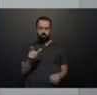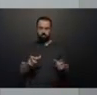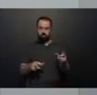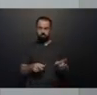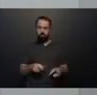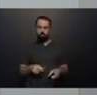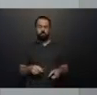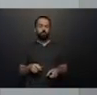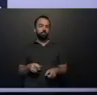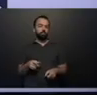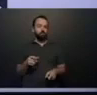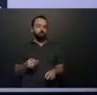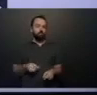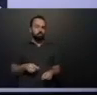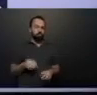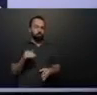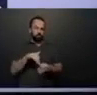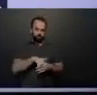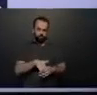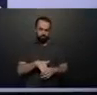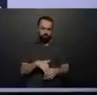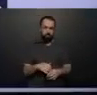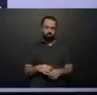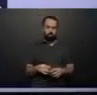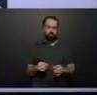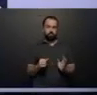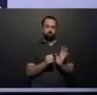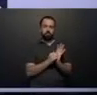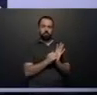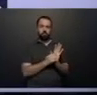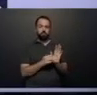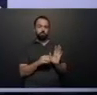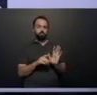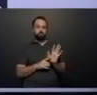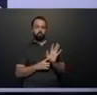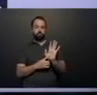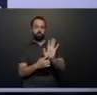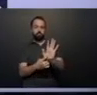Nos laboratórios existem símbolos de segurança. E